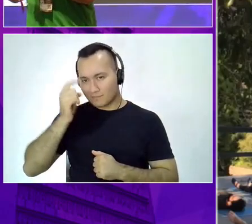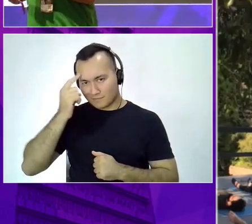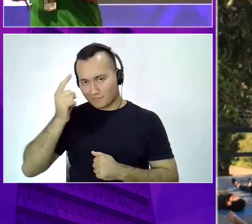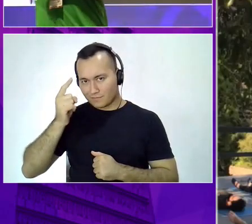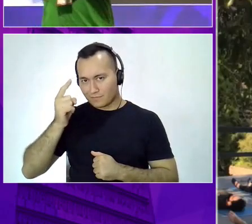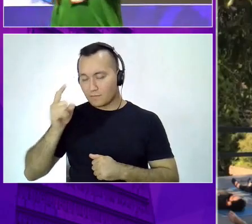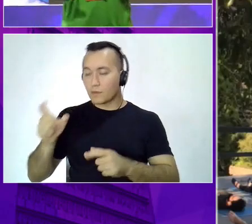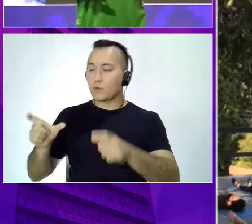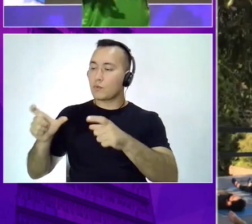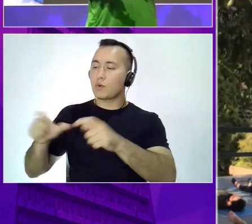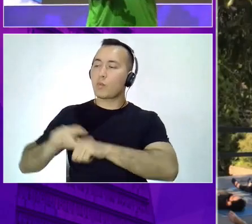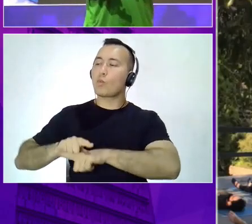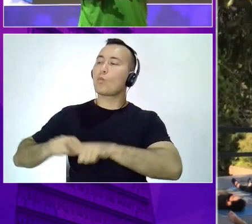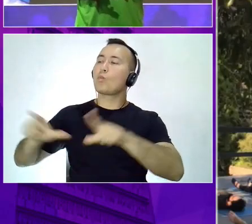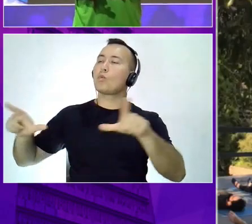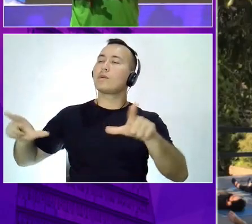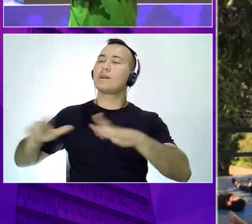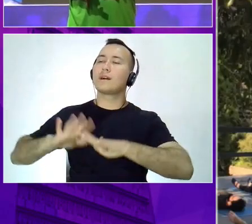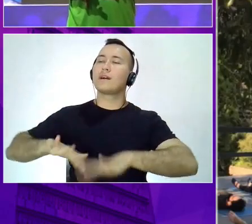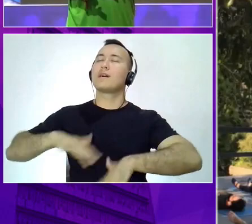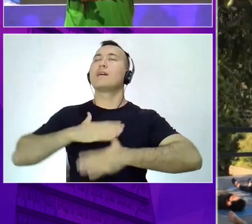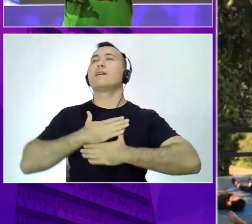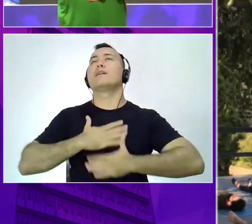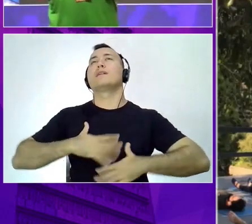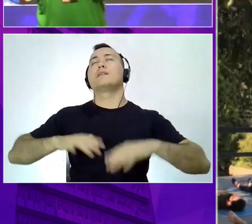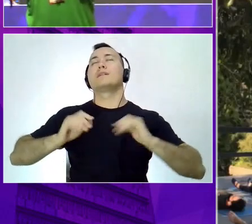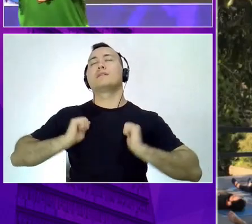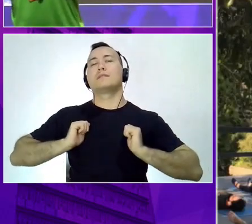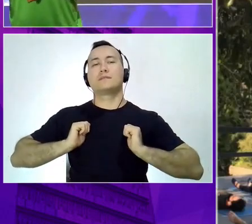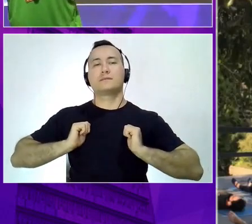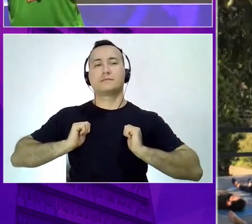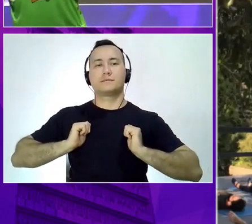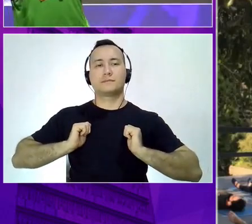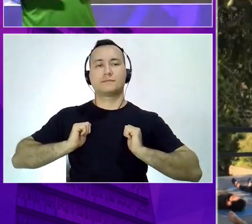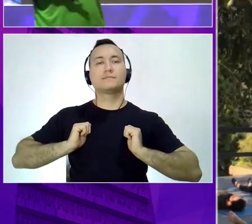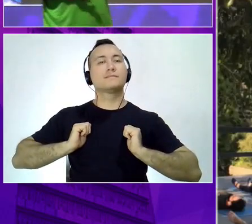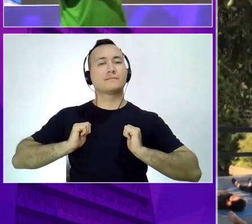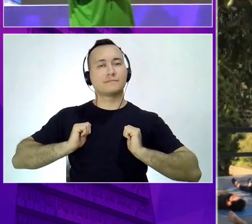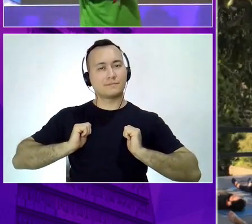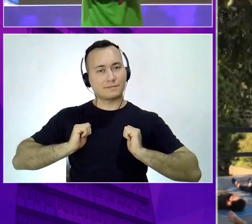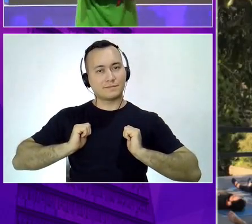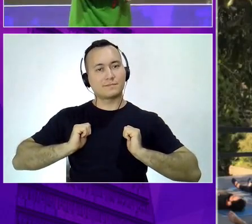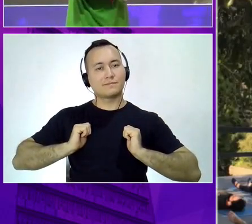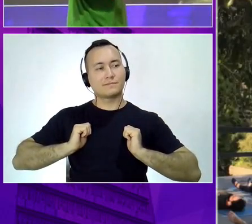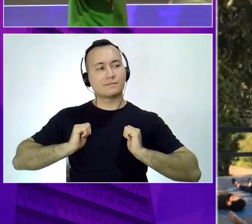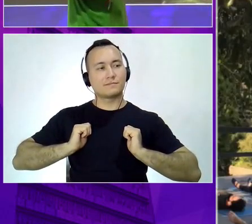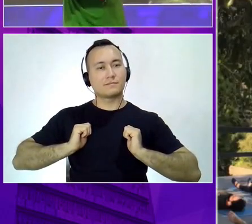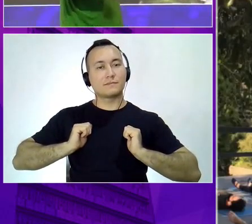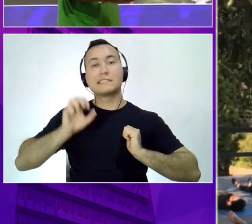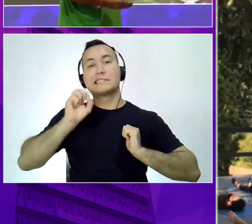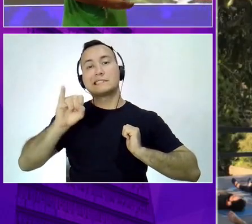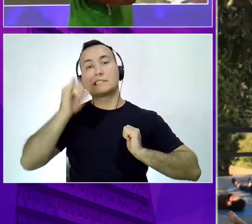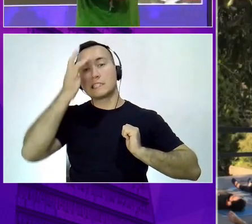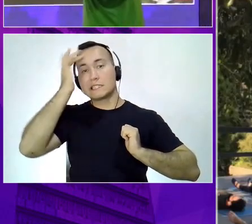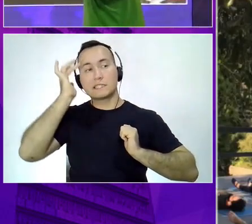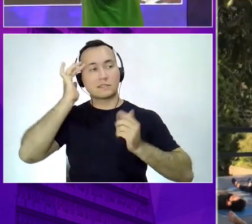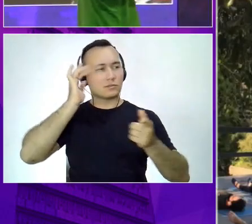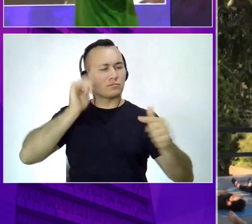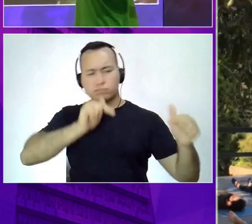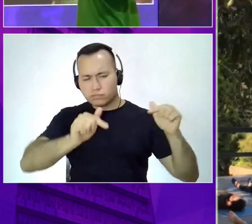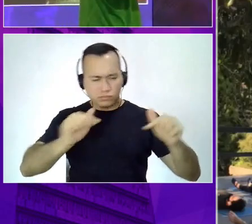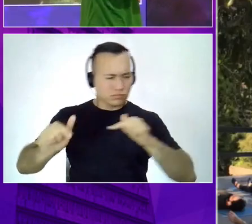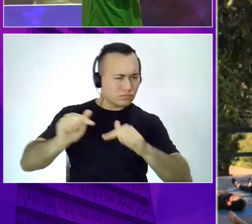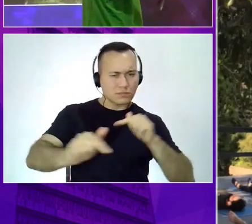não tem tempo para pensar. Quem trabalha demais não tem tempo para pensar, não tem tempo para criar. Então, a cada